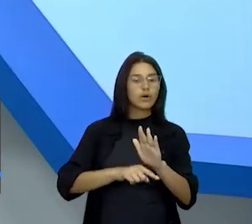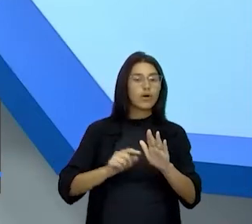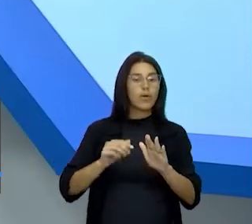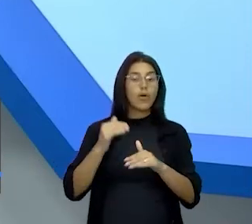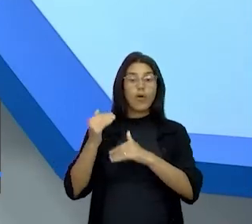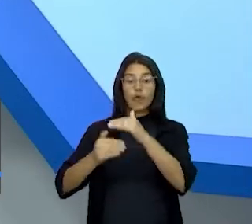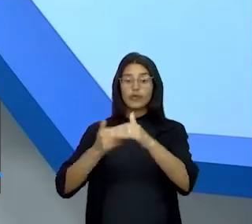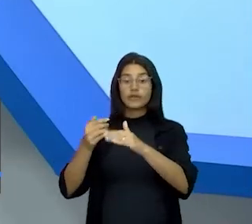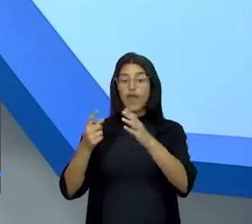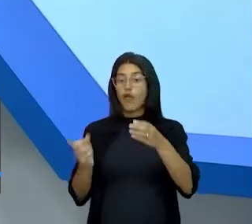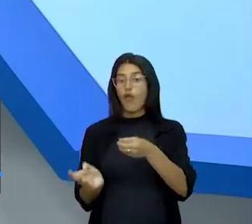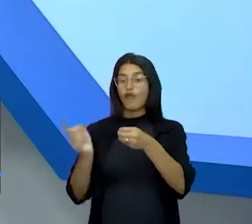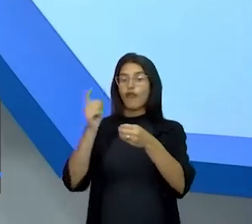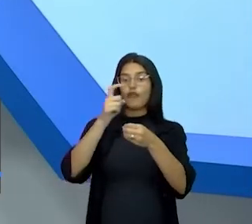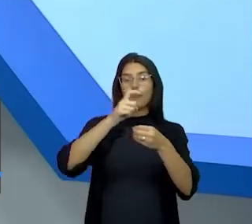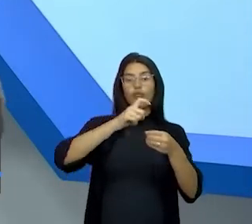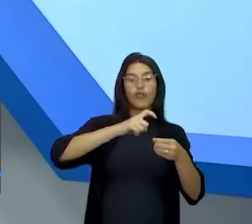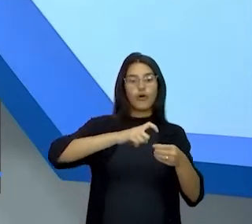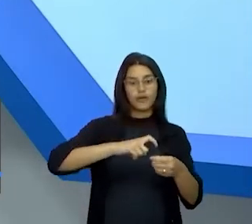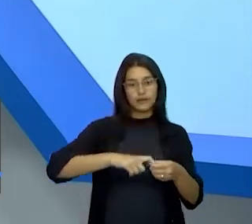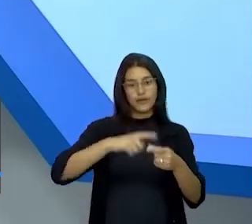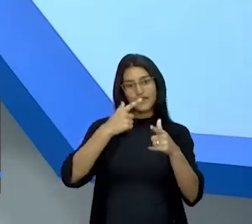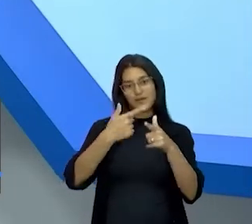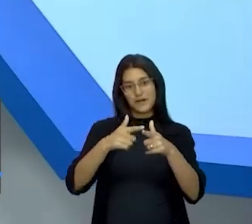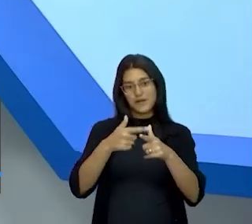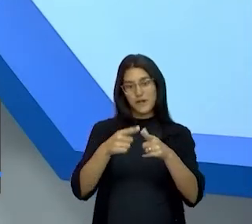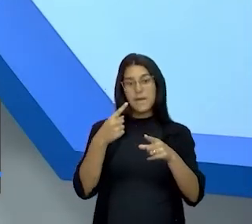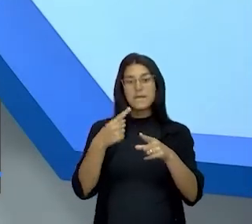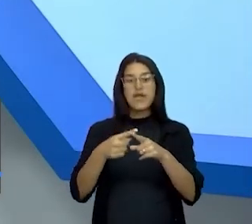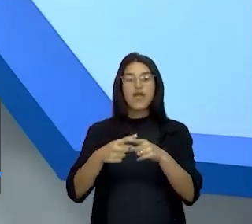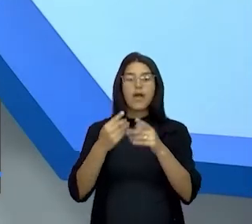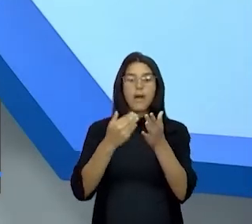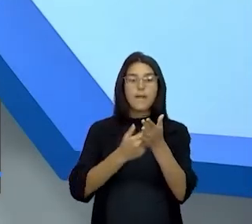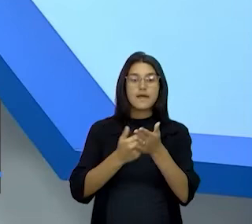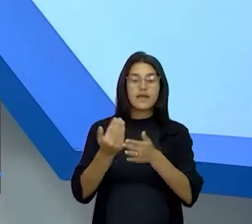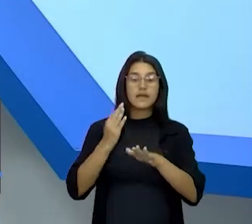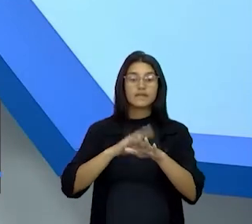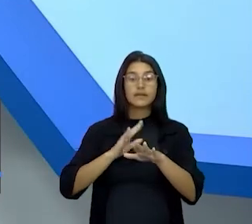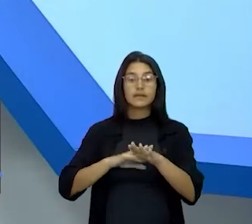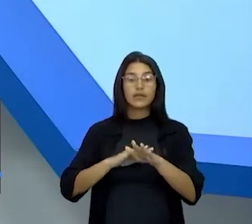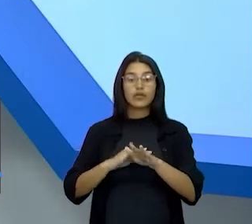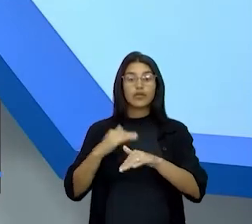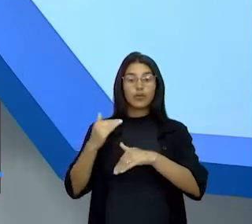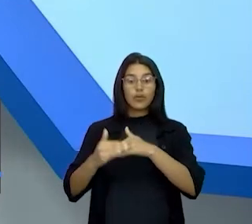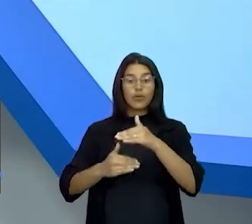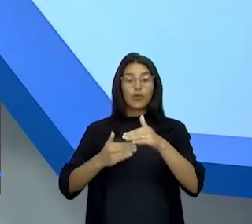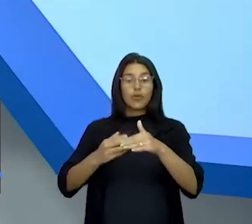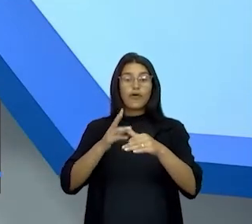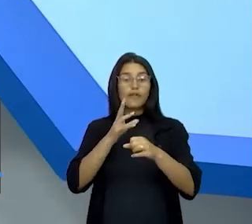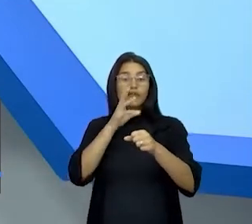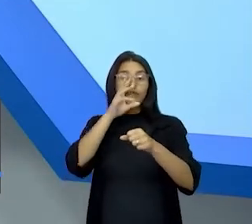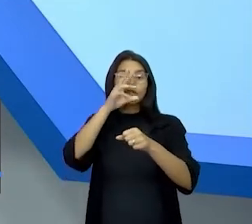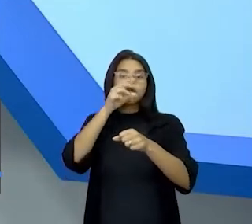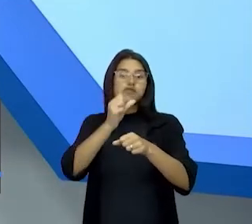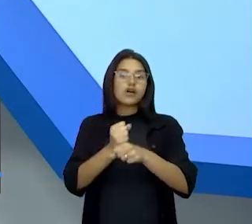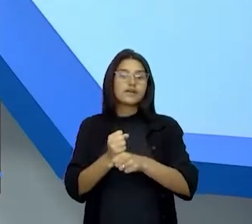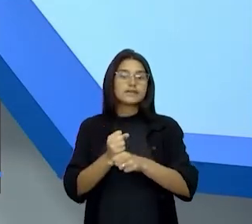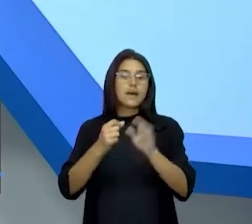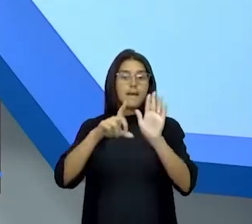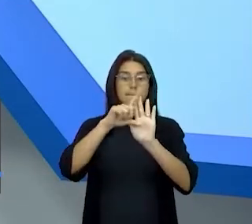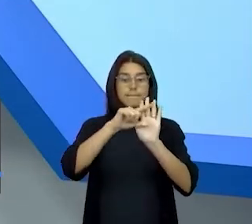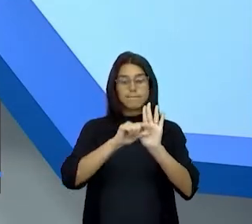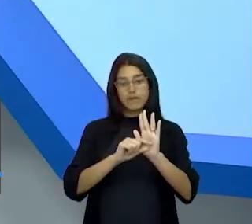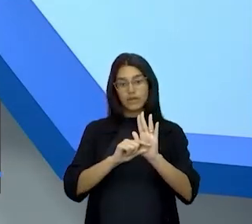é quando você retorna, aí está o problema, porque você começa a fazer o processo de ir para uma pressão onde está